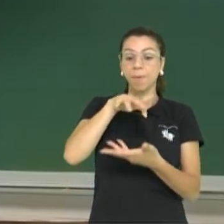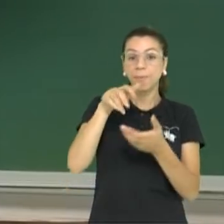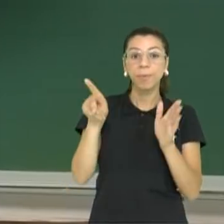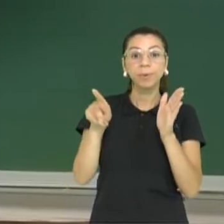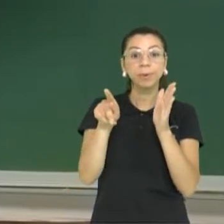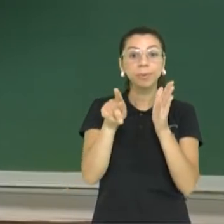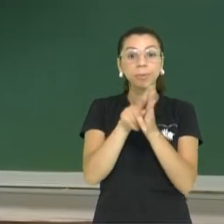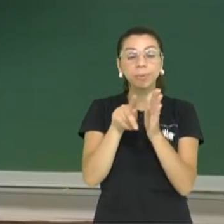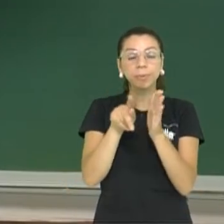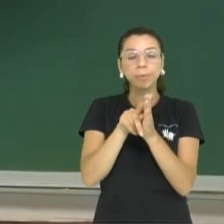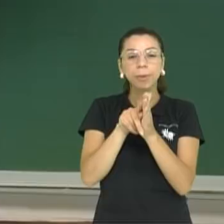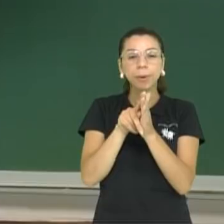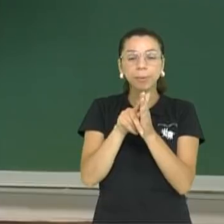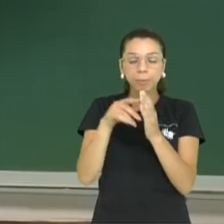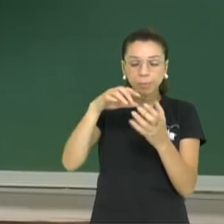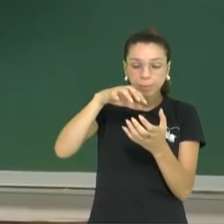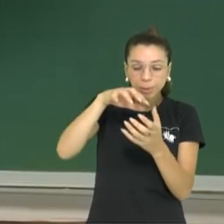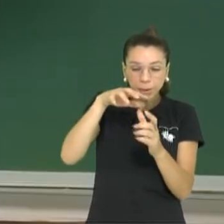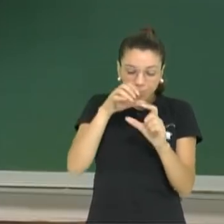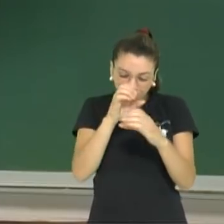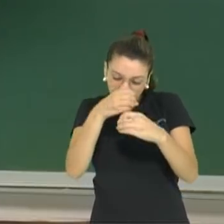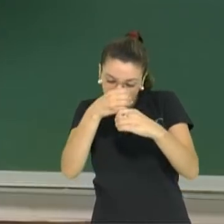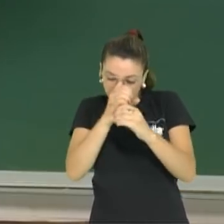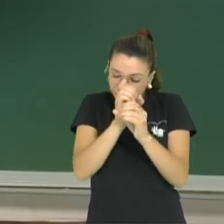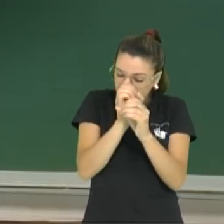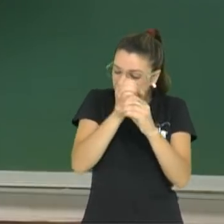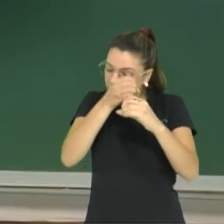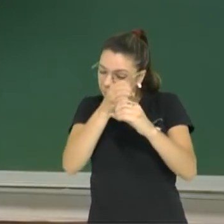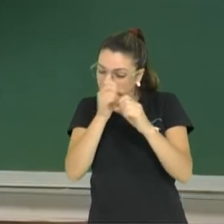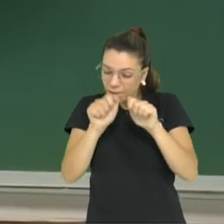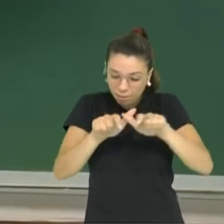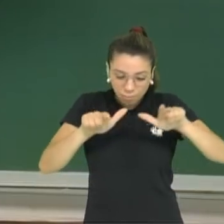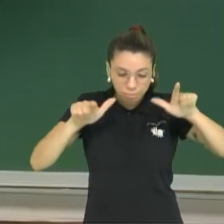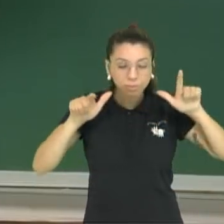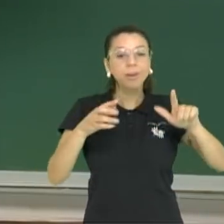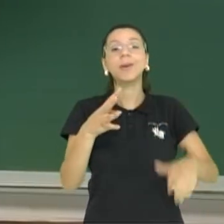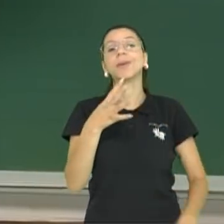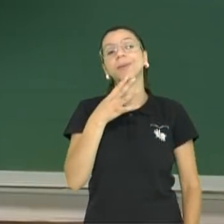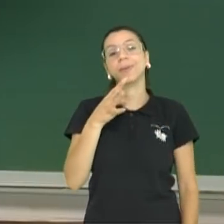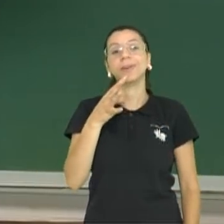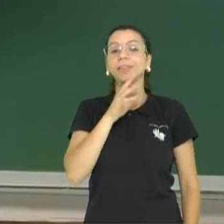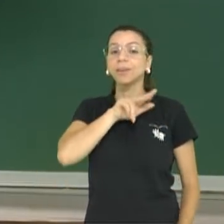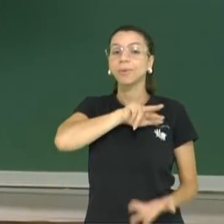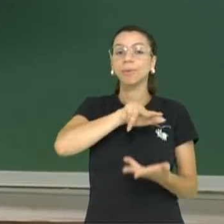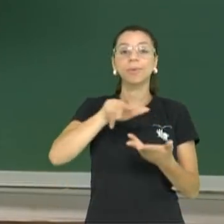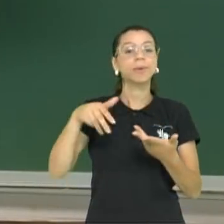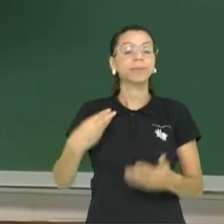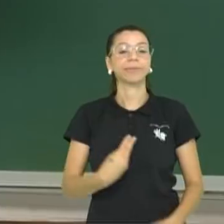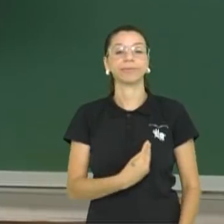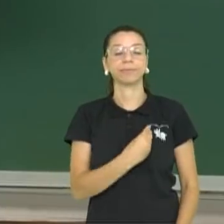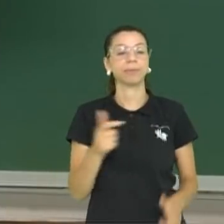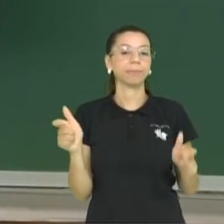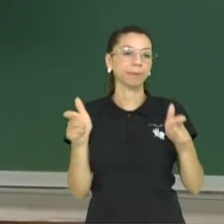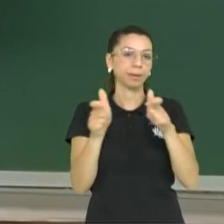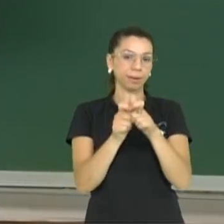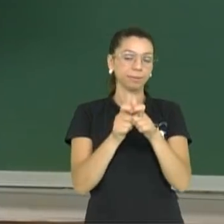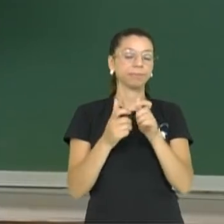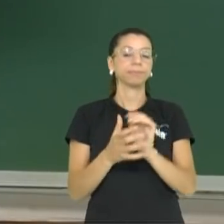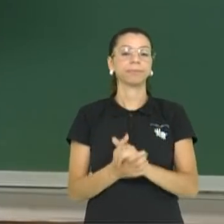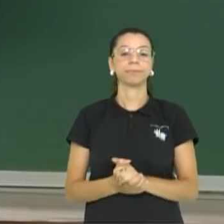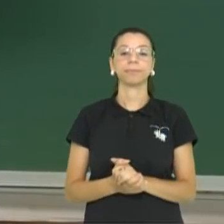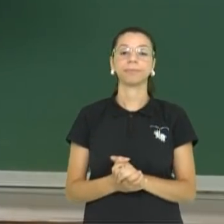microscópico. Começou-se a identificar, a reconhecer seres muito pequenos. Então essa moça, ela